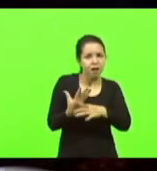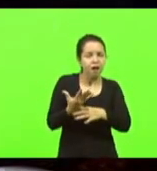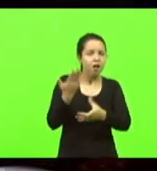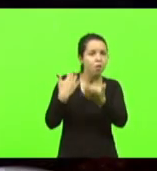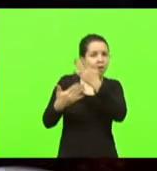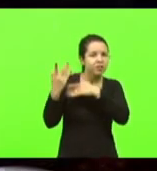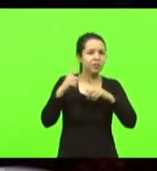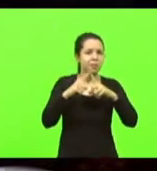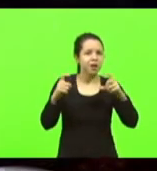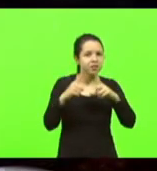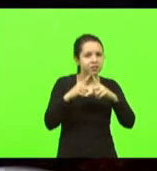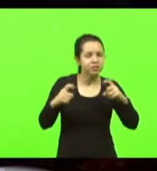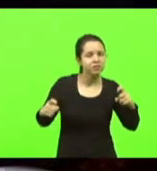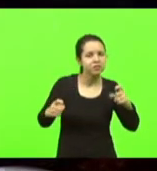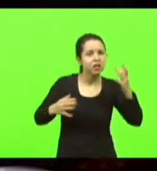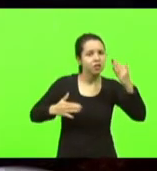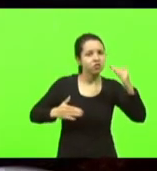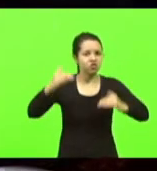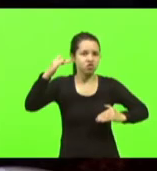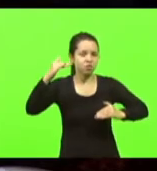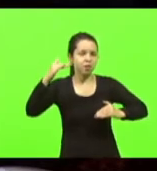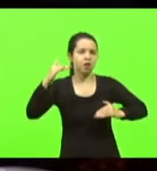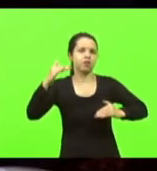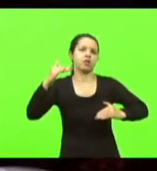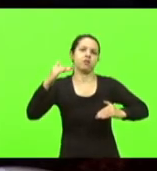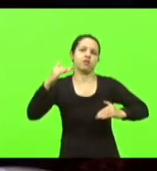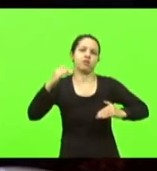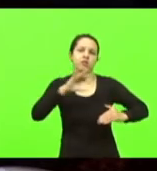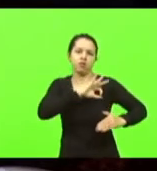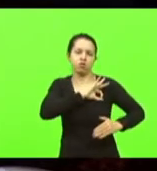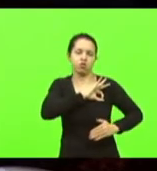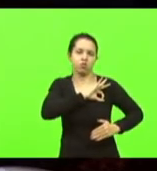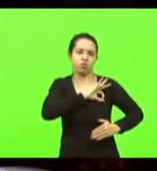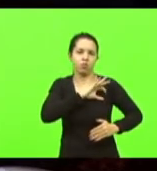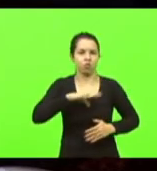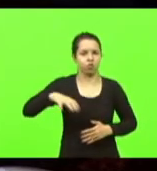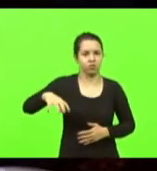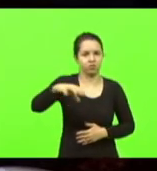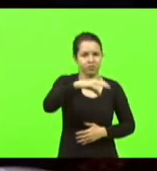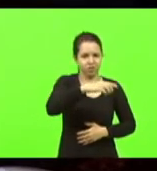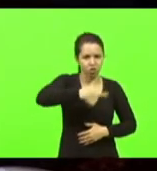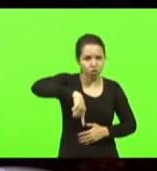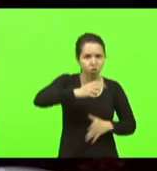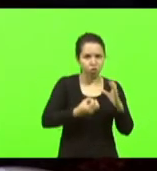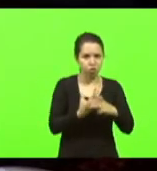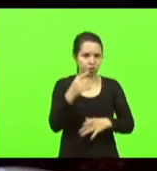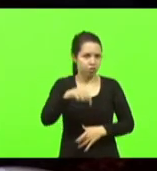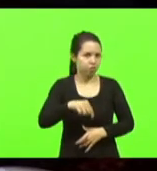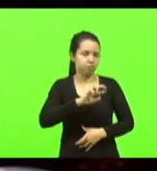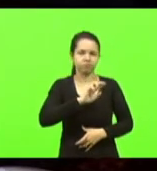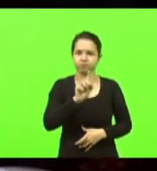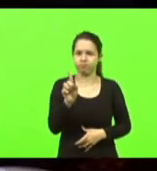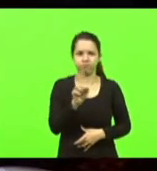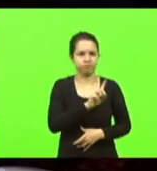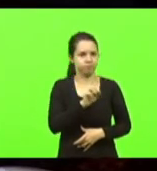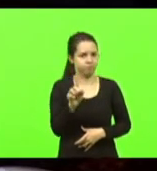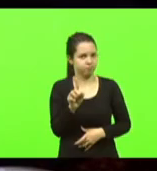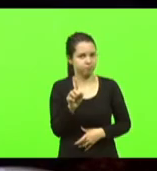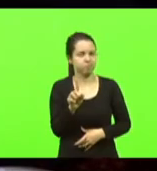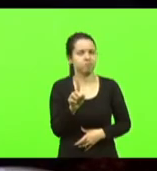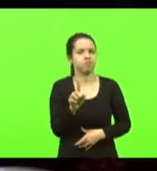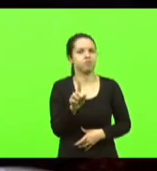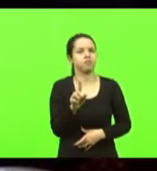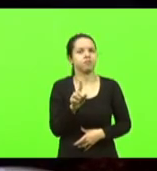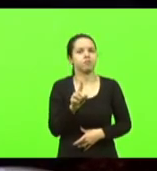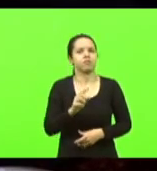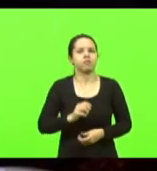a disparidade entre as polícias não foi nós que criamos isso aqui nós temos aqui